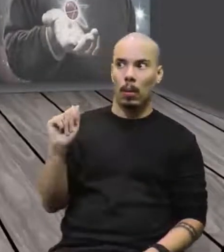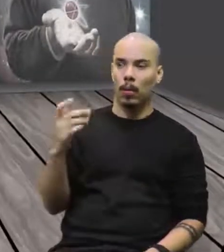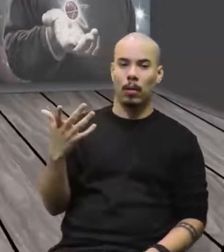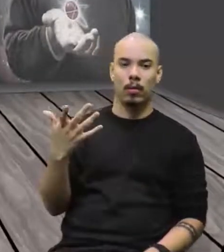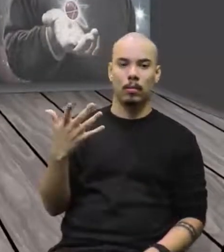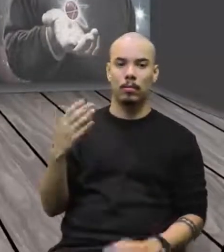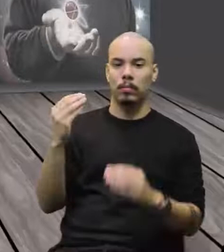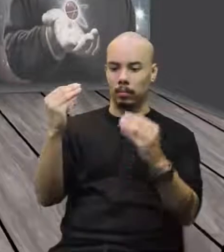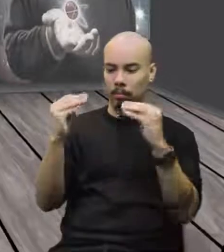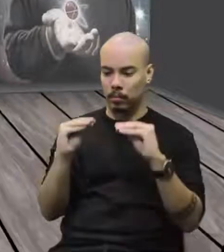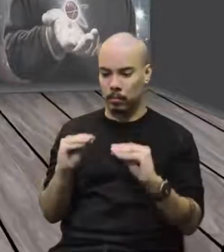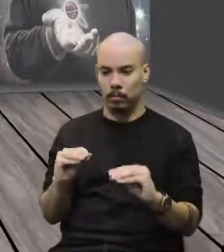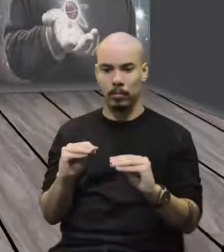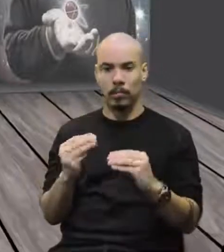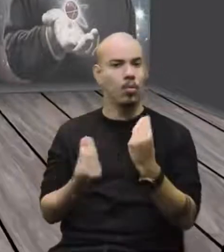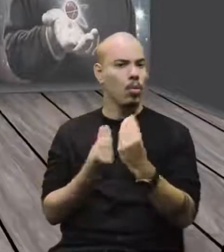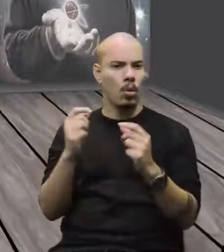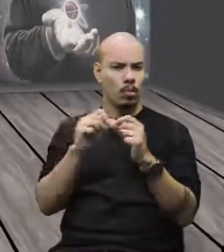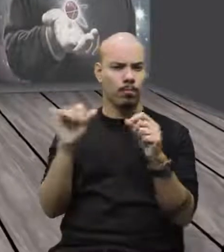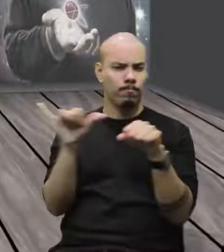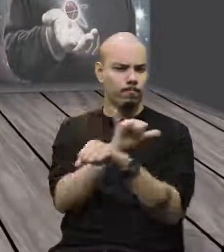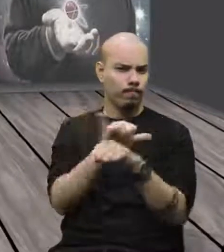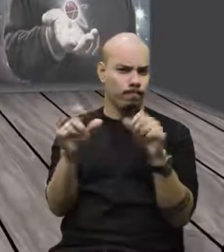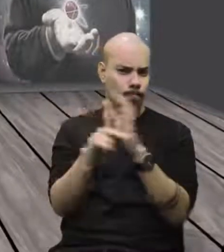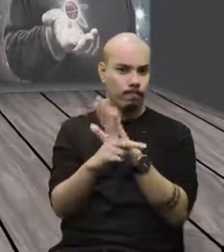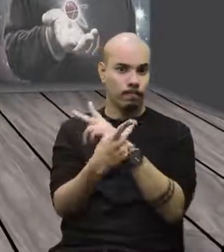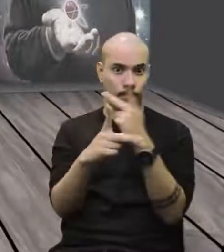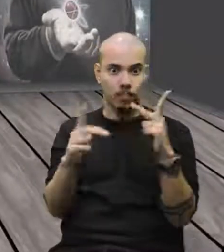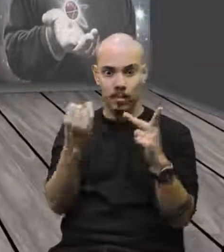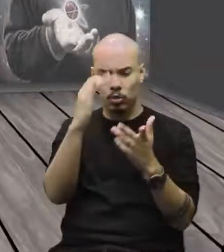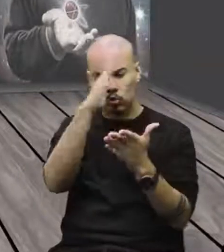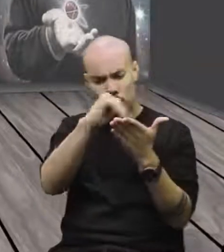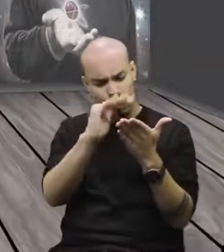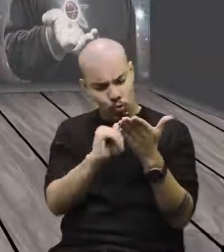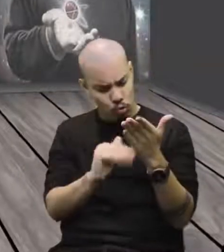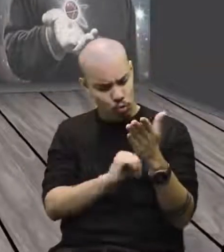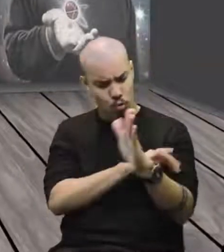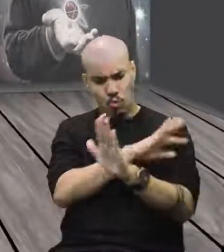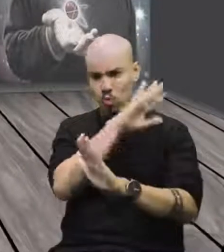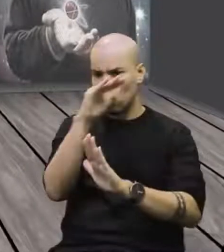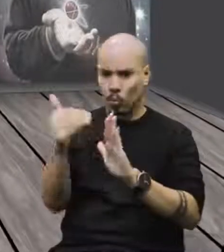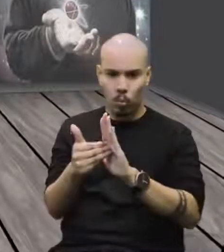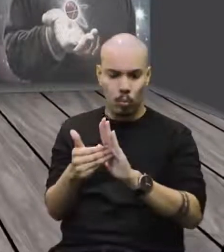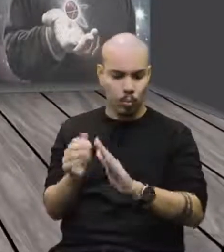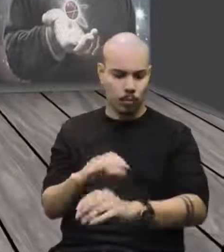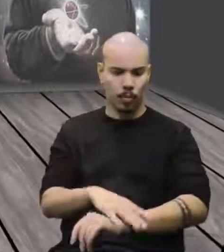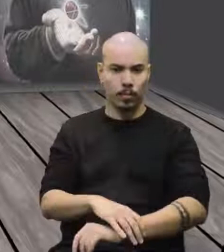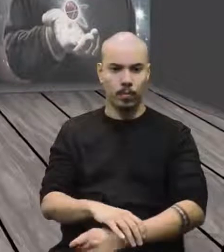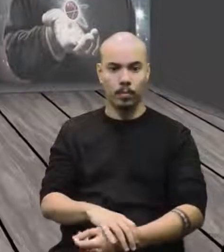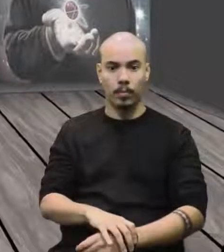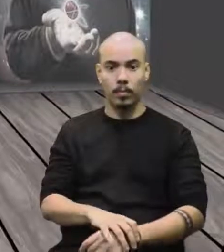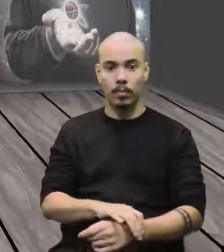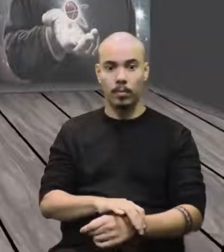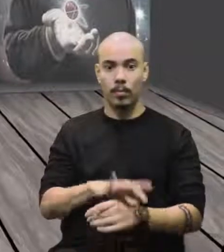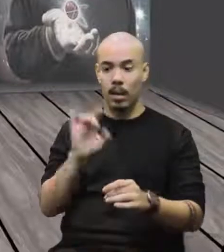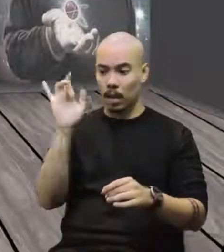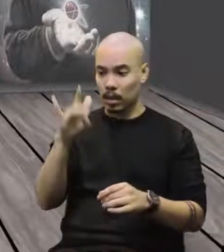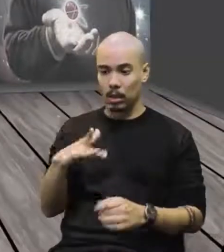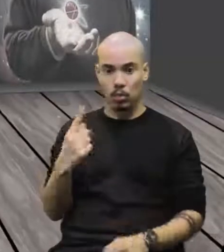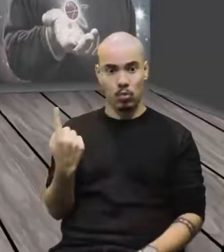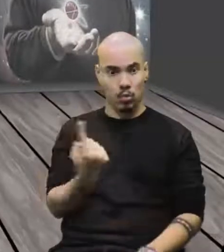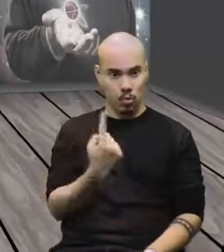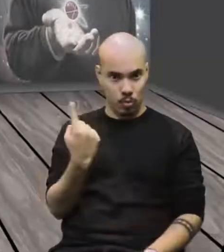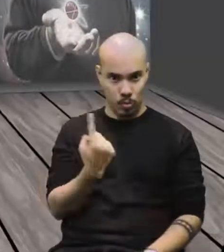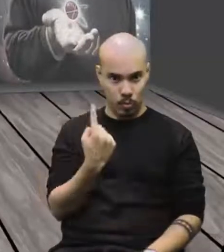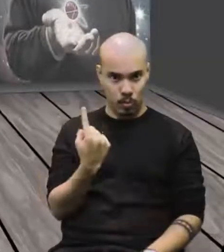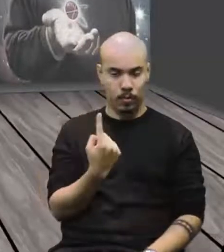está embaixo, dividindo, passa multiplicando. Você tirou tudo do lado dele, tudo, deixou ele sozinho, isolou o bichinho, coitado, mas